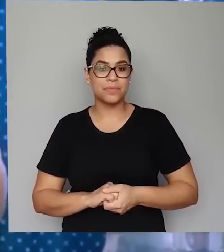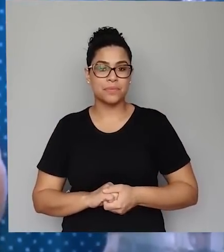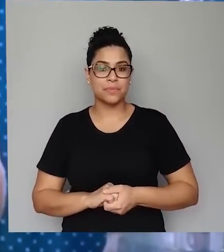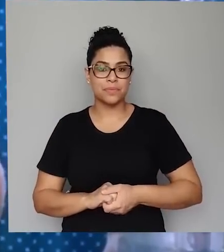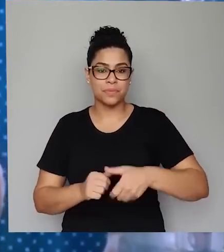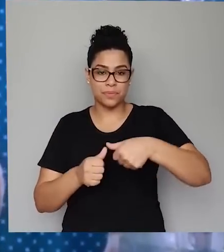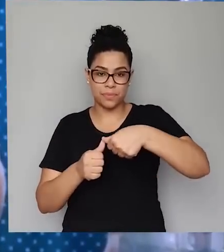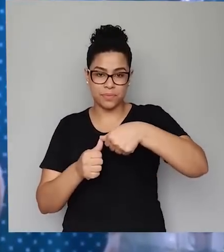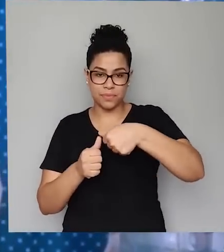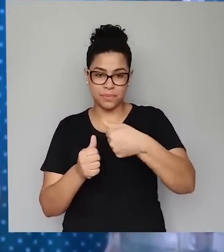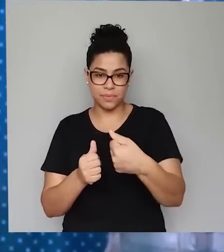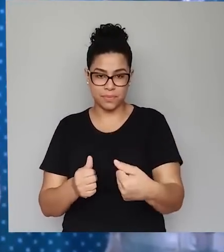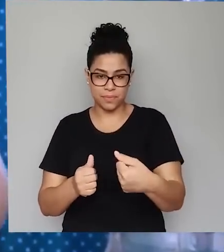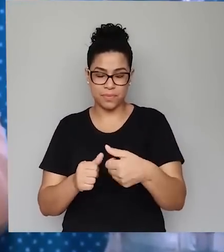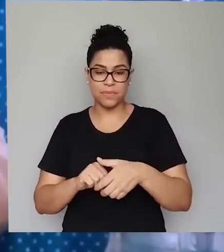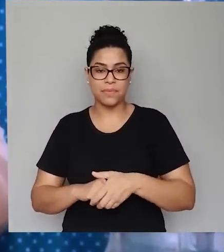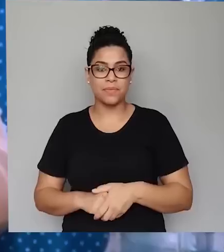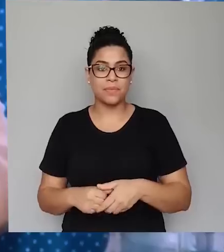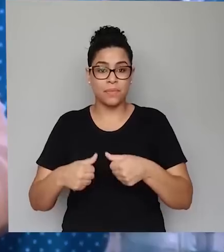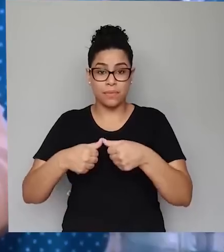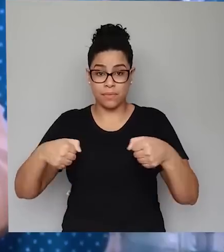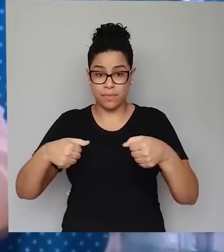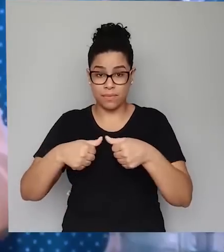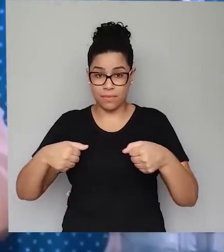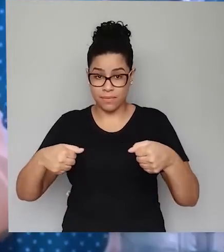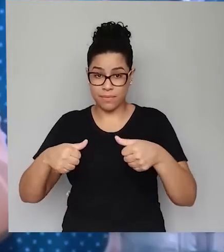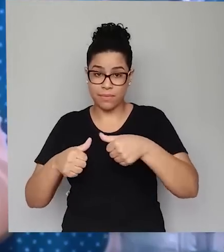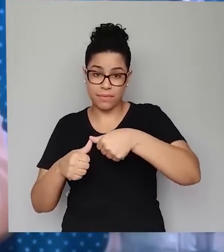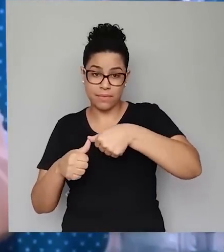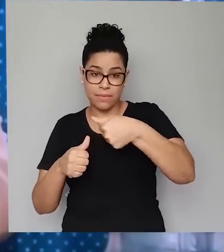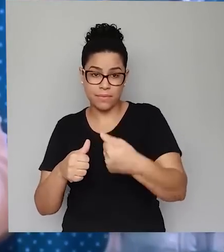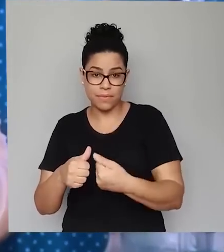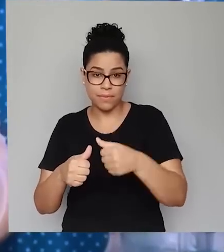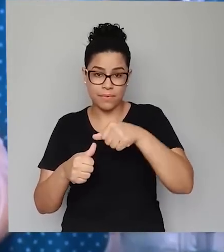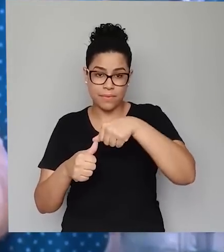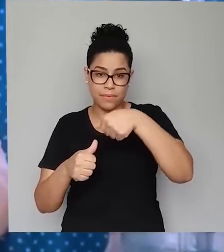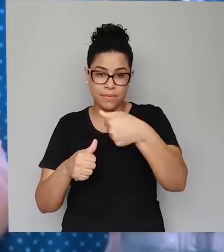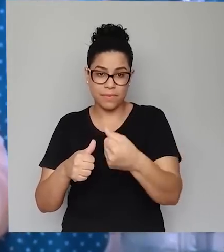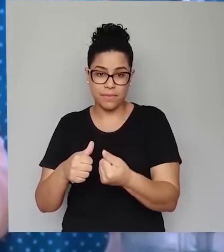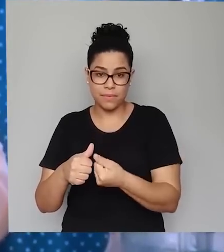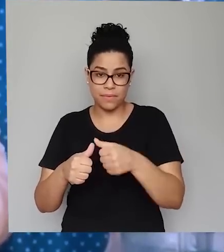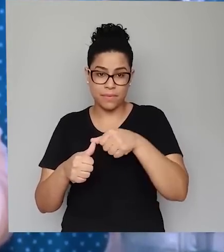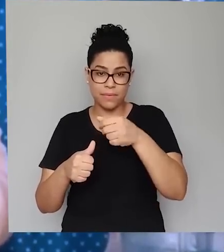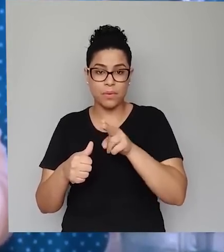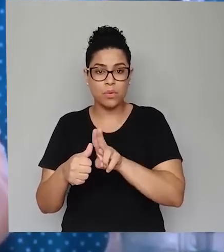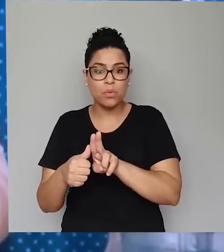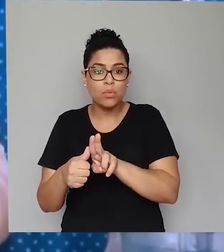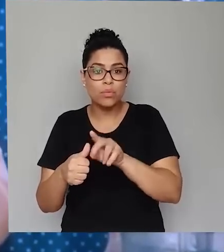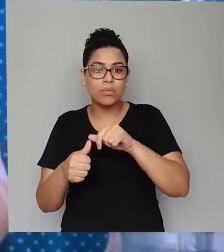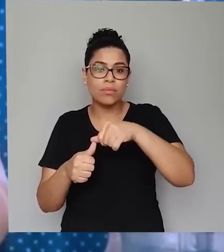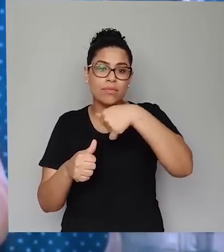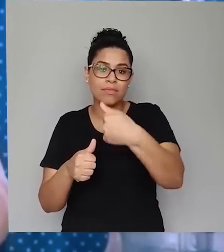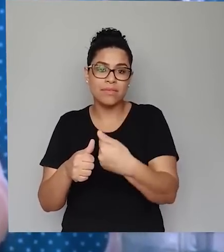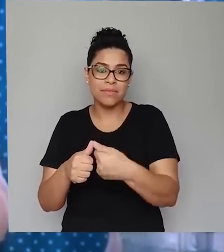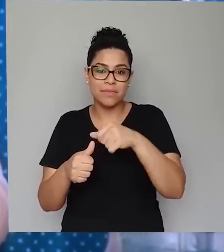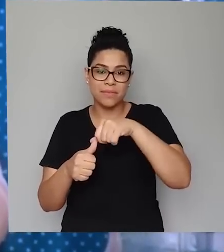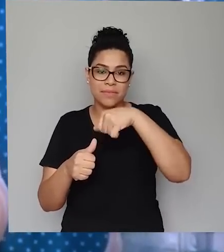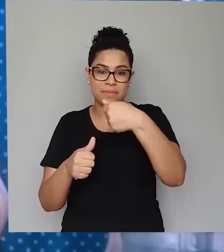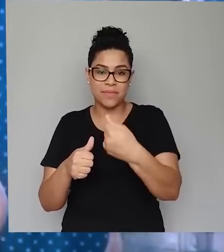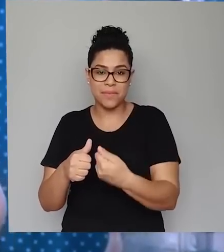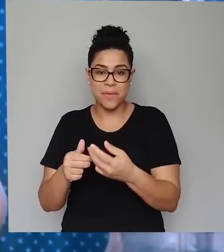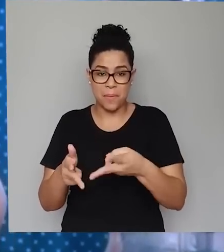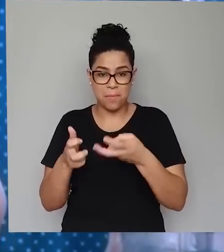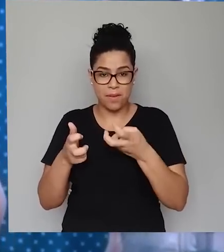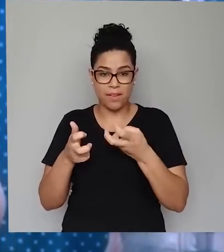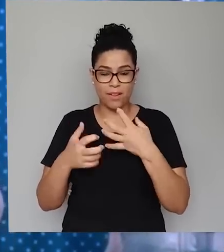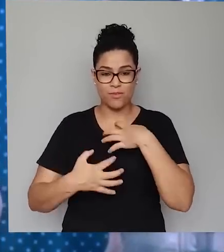fita crepe, e vamos envolver, deixando 1 ou 2 dedinhos aqui, ó, e envolvendo. Percebe como eu estou